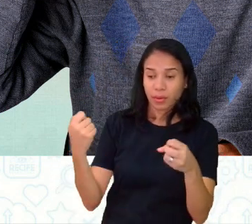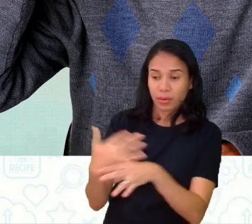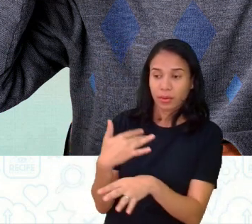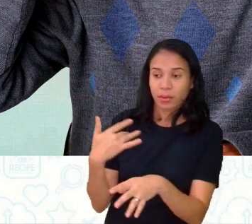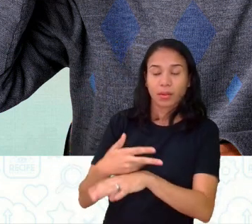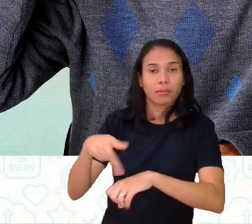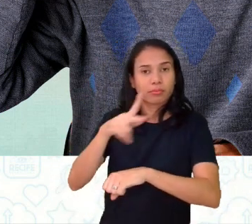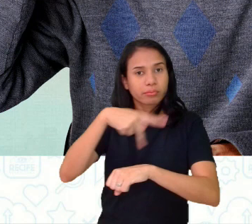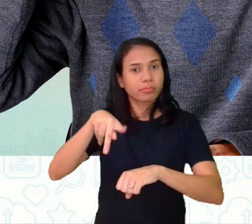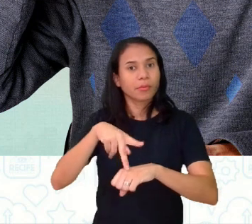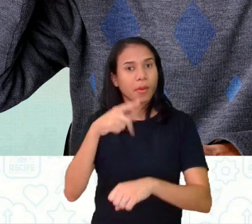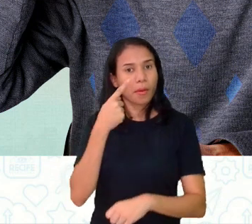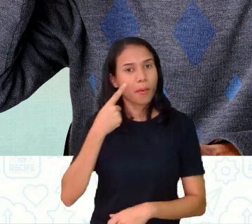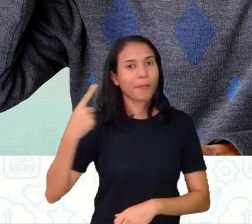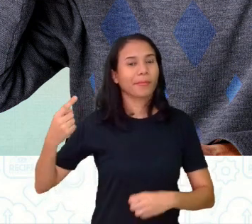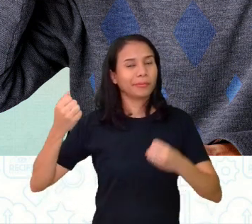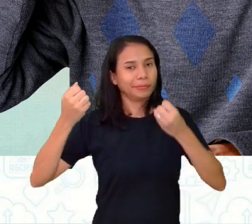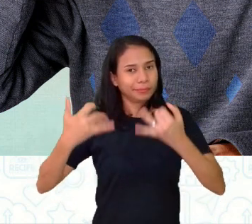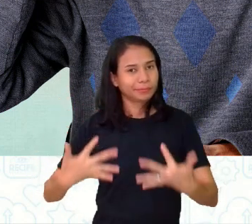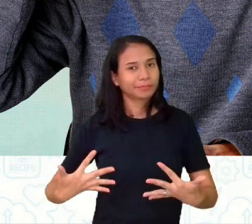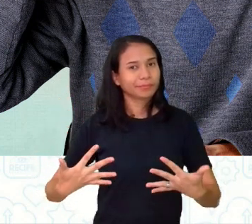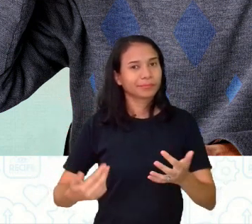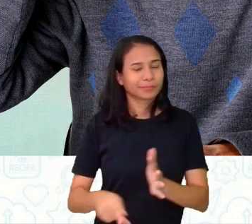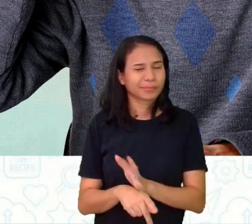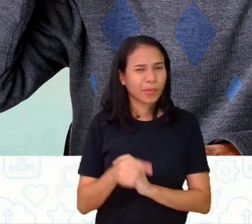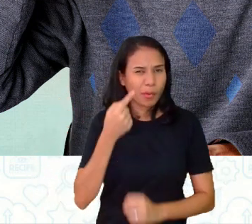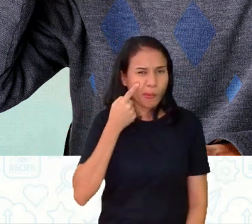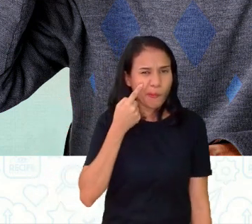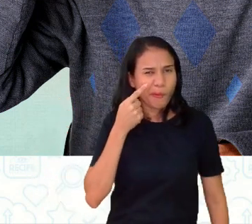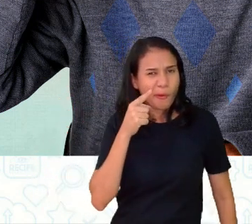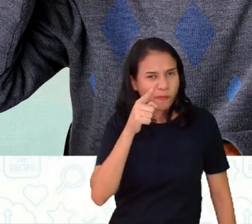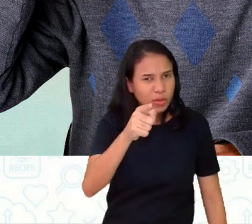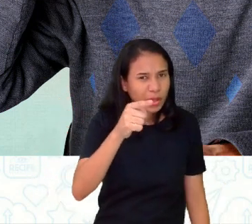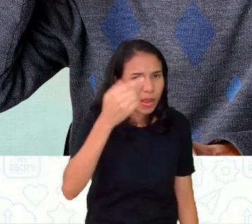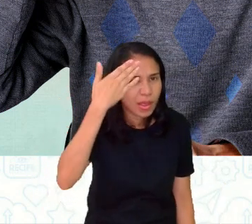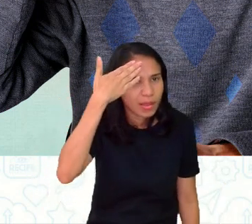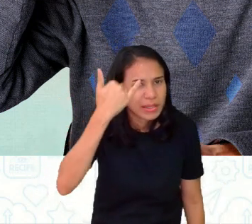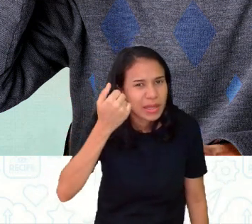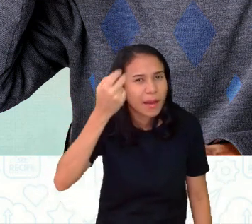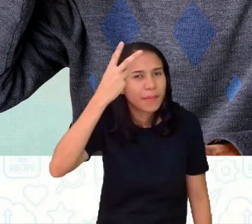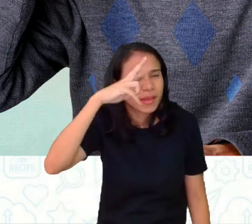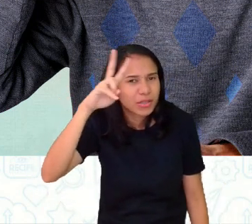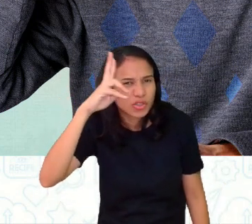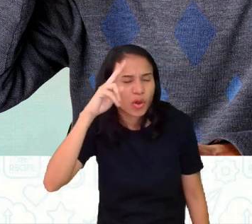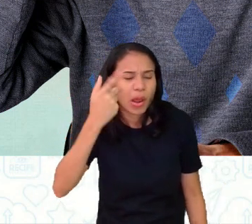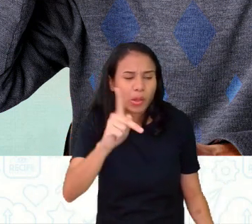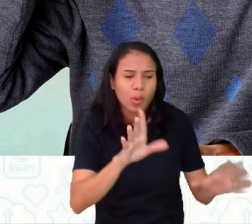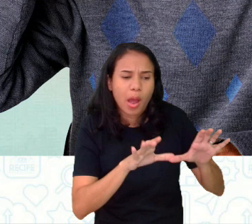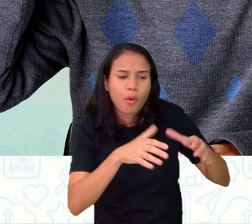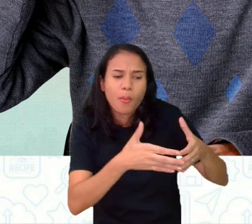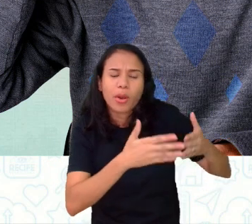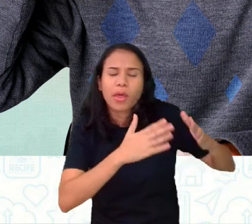país. Olha aí o que eu estava falando. Será que você sabe da história aí da sua comunidade, como a sua